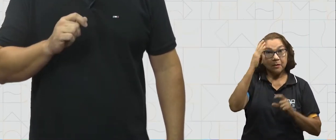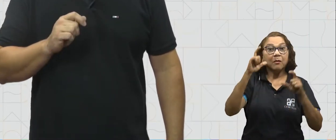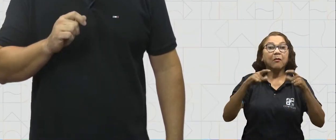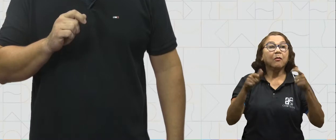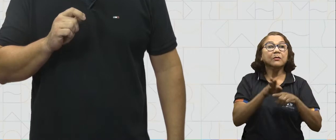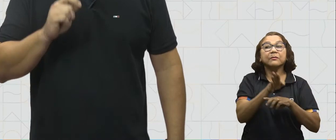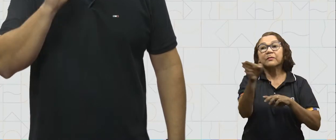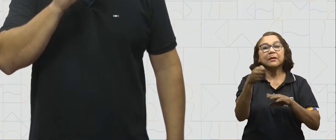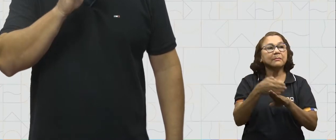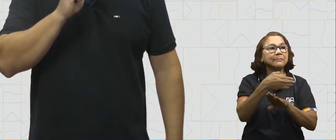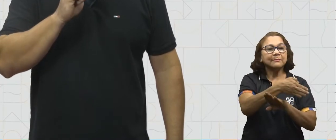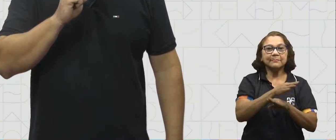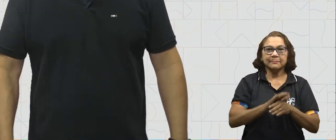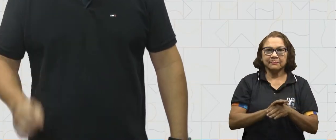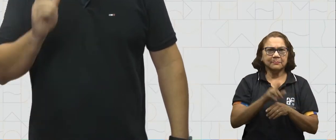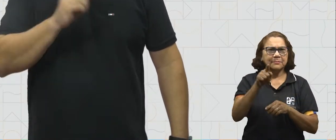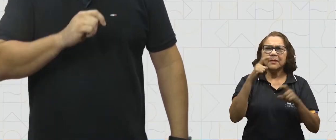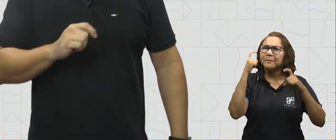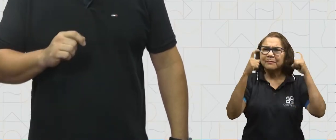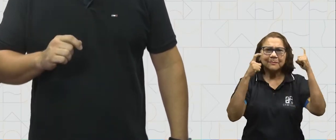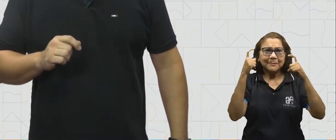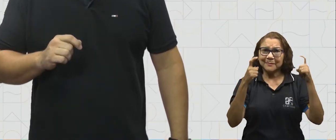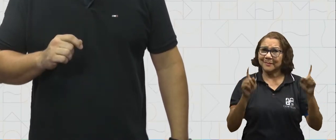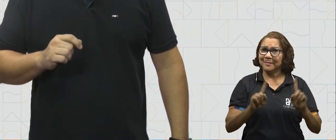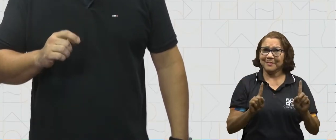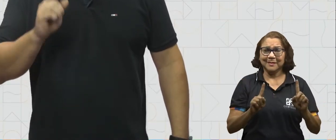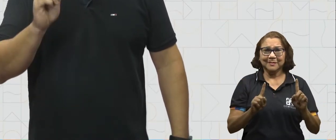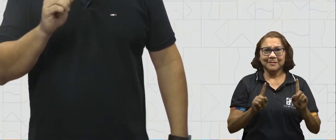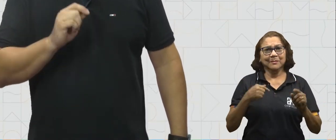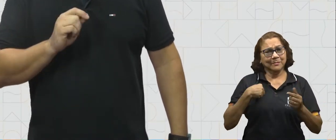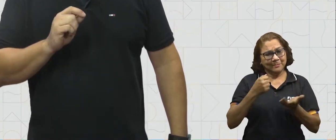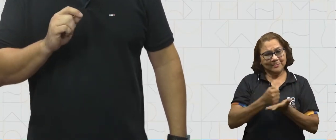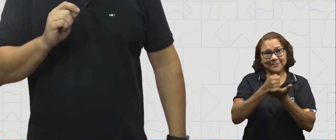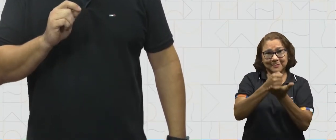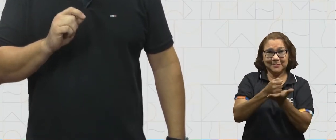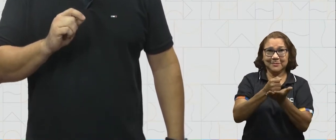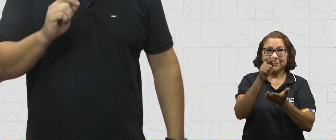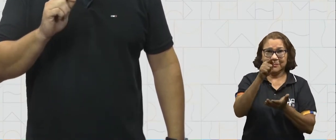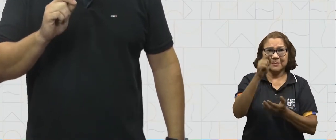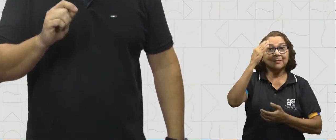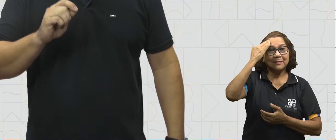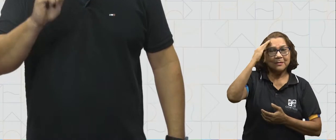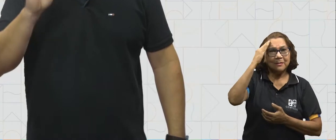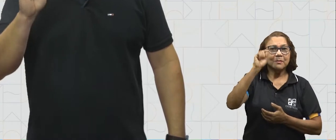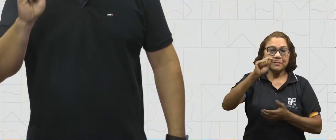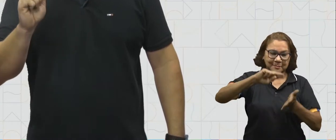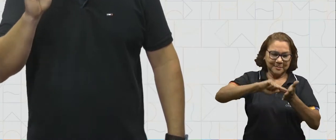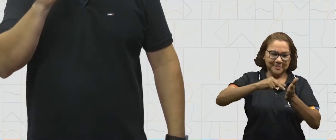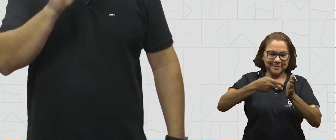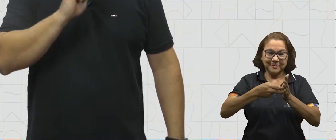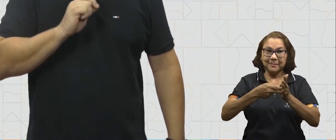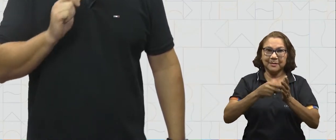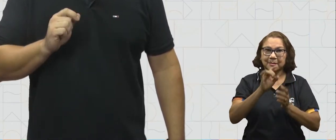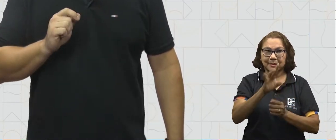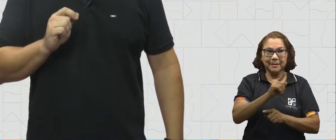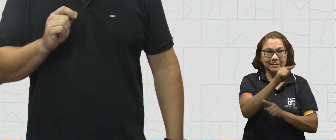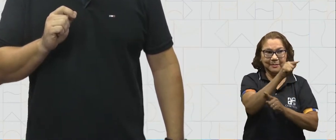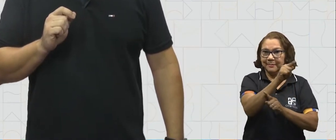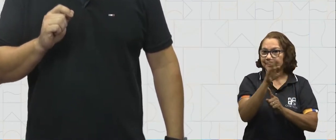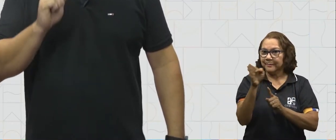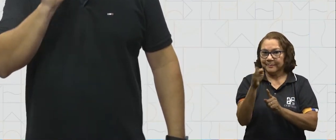para você? Se ainda não, não te preocupas com isso. Estou aqui para te ajudar a entender o que significa cada um desses